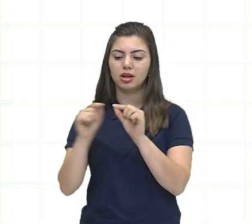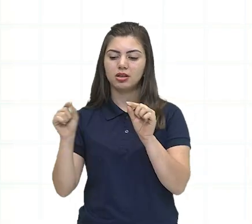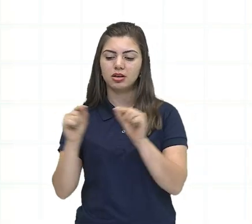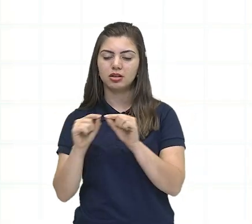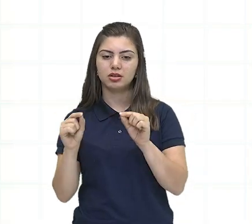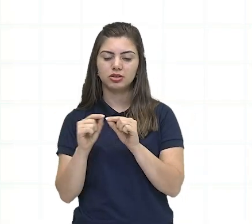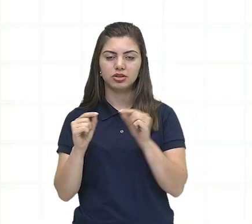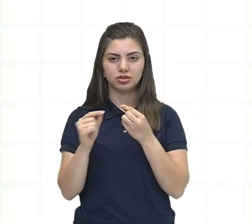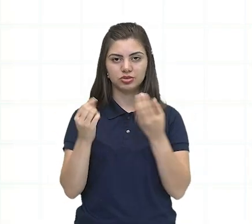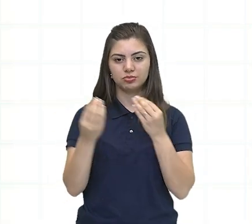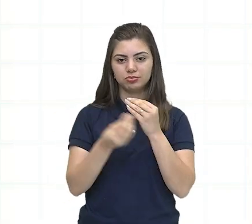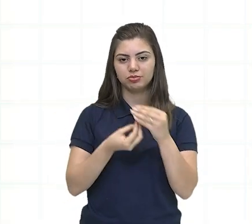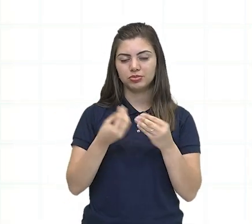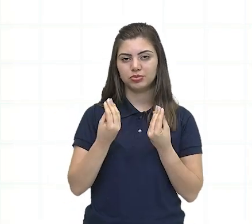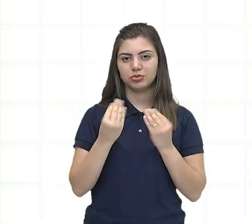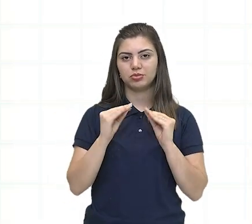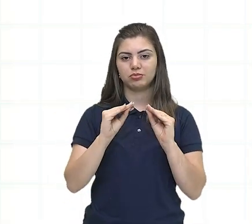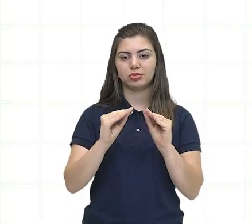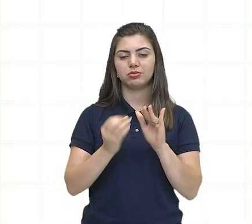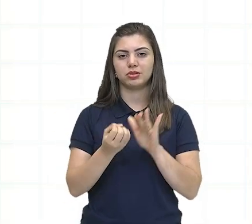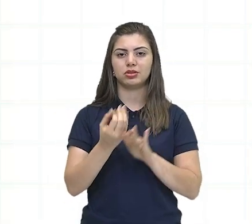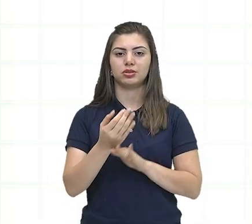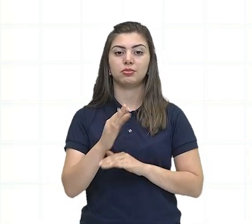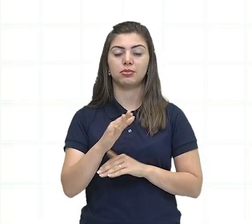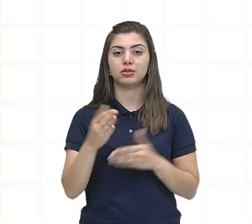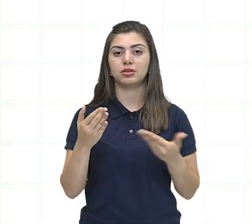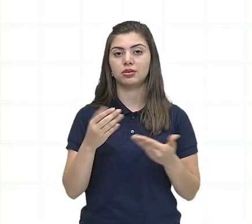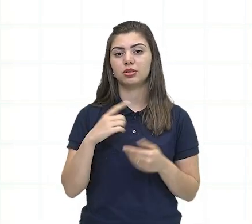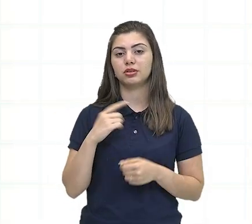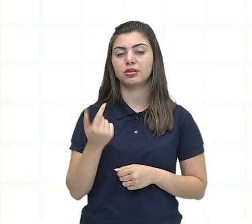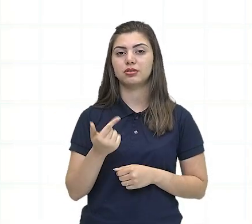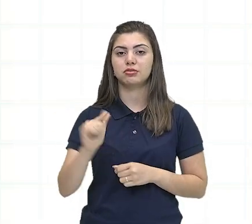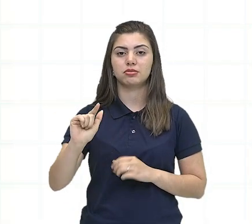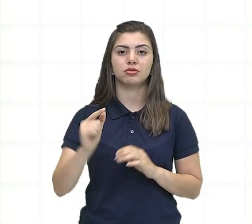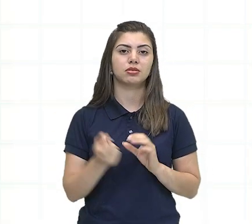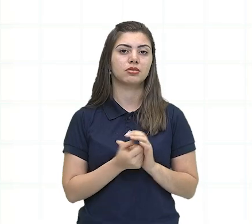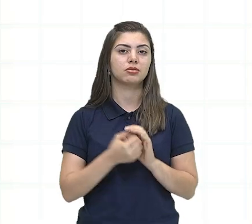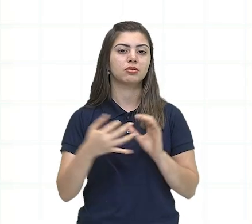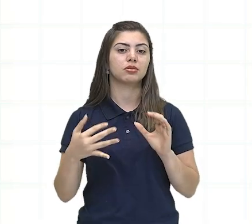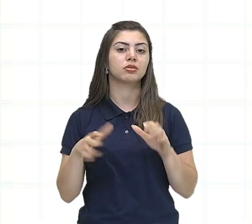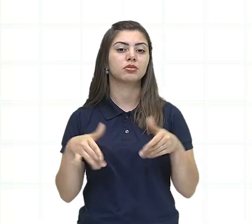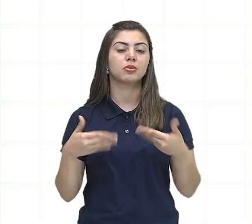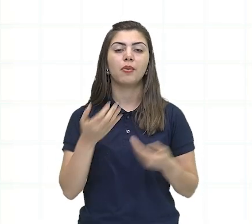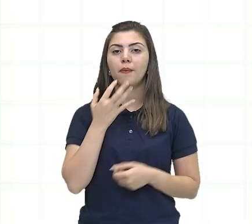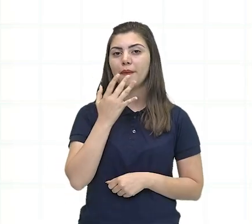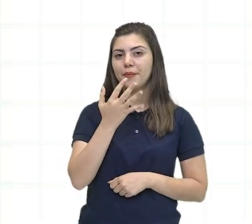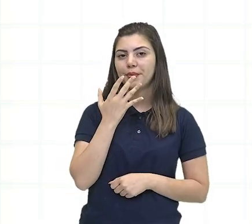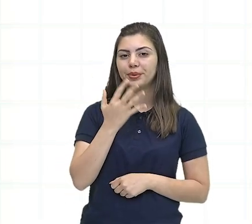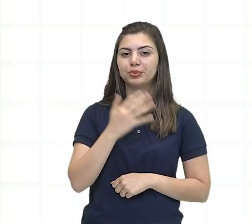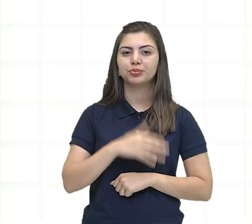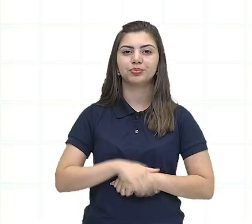sua composição. Agora, nós vamos falar sobre um outro elemento, que é a cor.